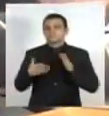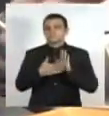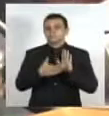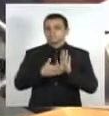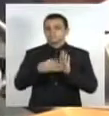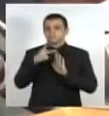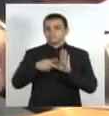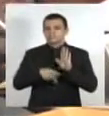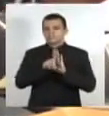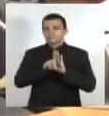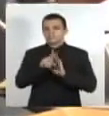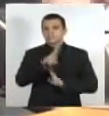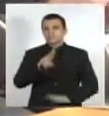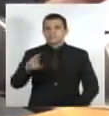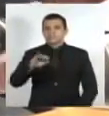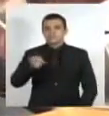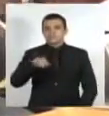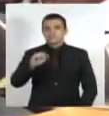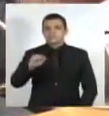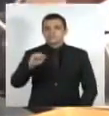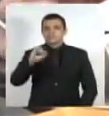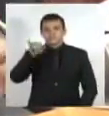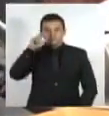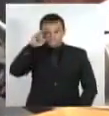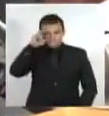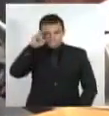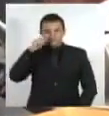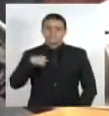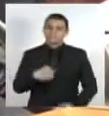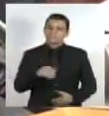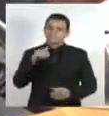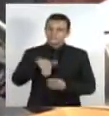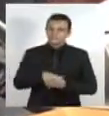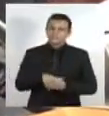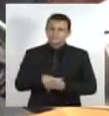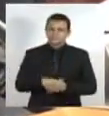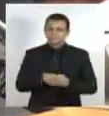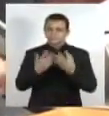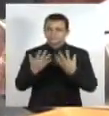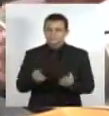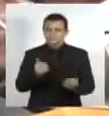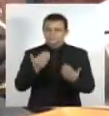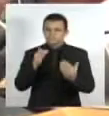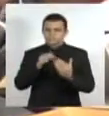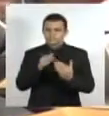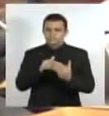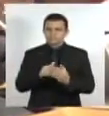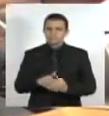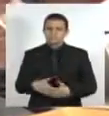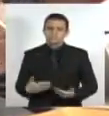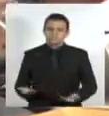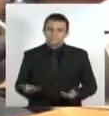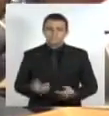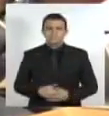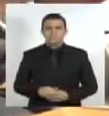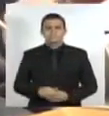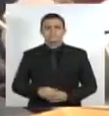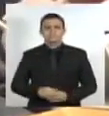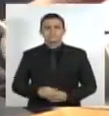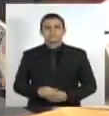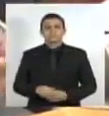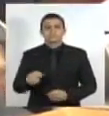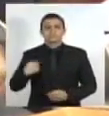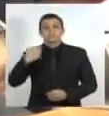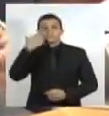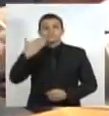Jackson Lago. E assim eu votei, sem nenhum problema com relação a isso. Então, o que eu